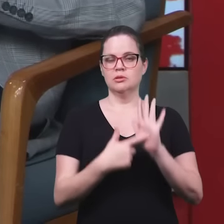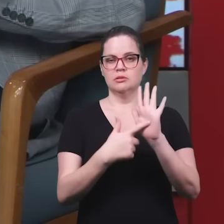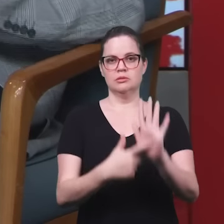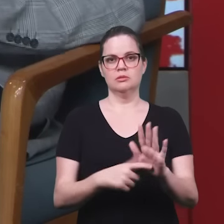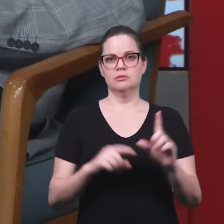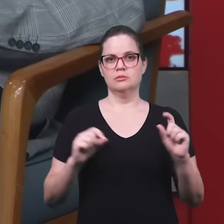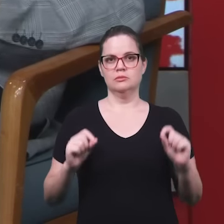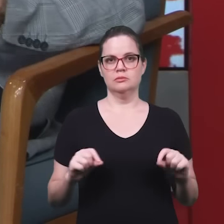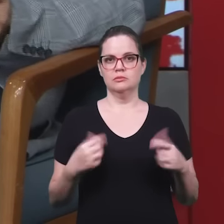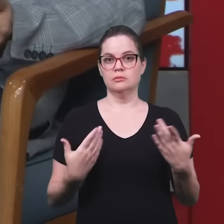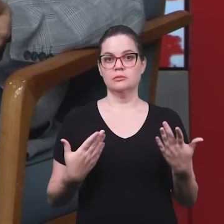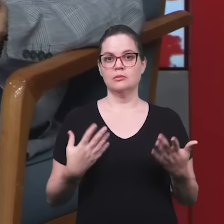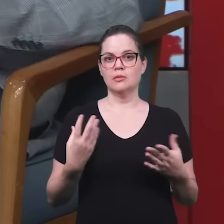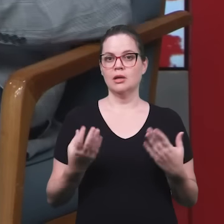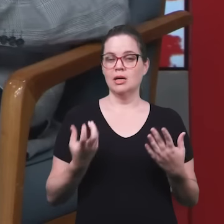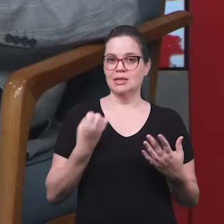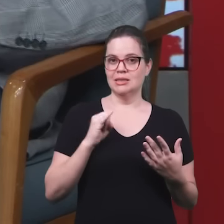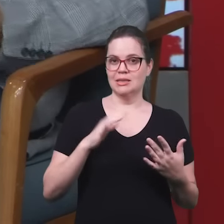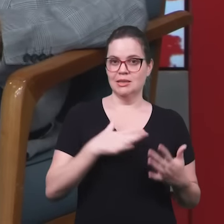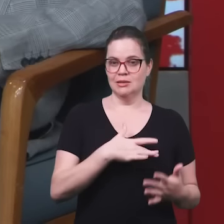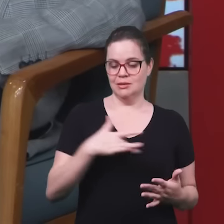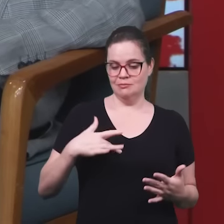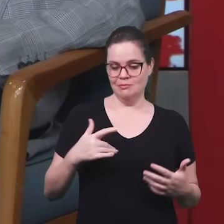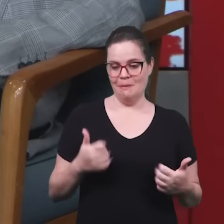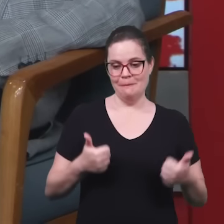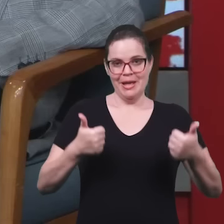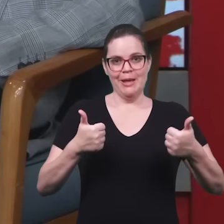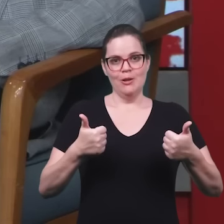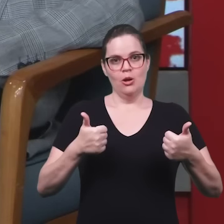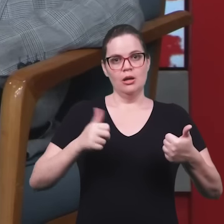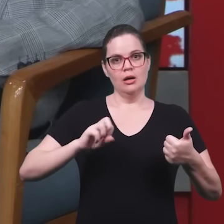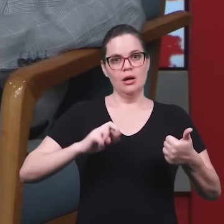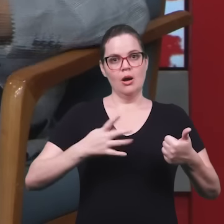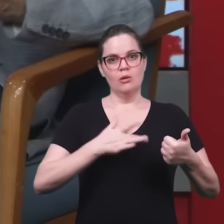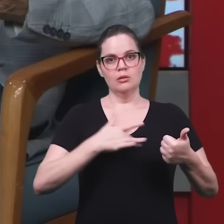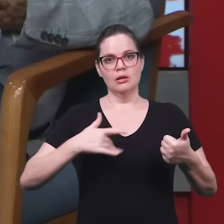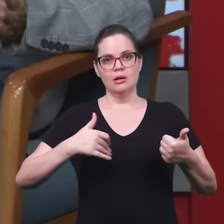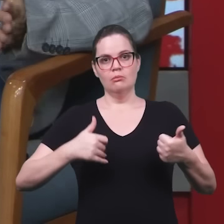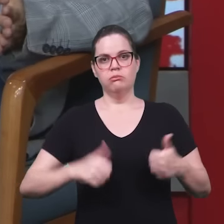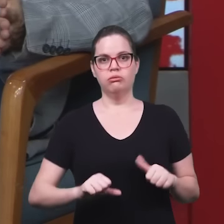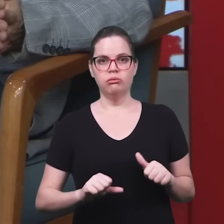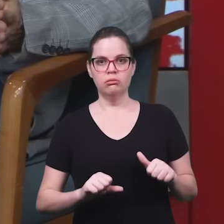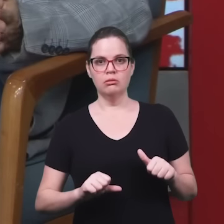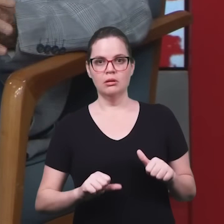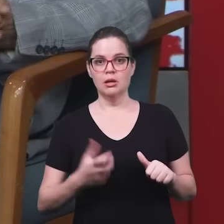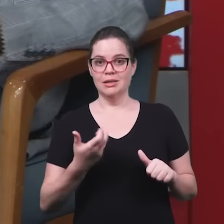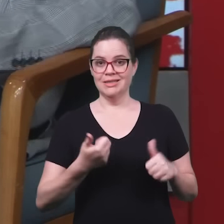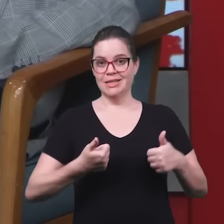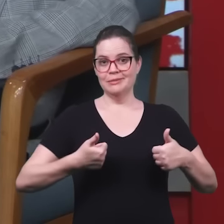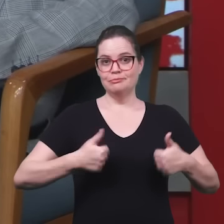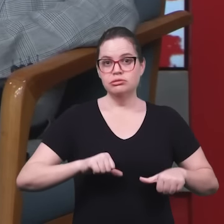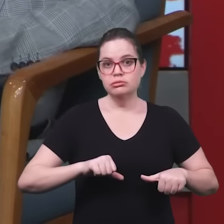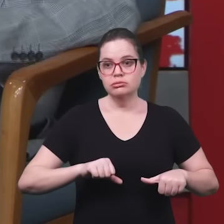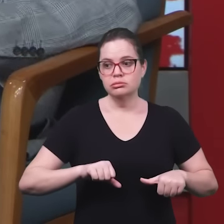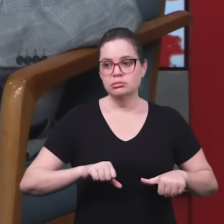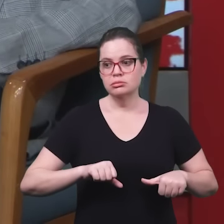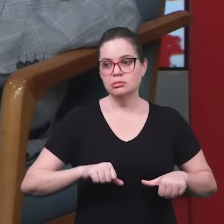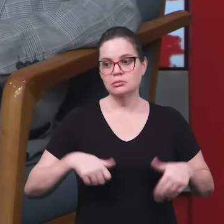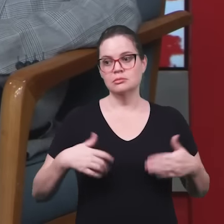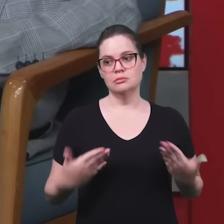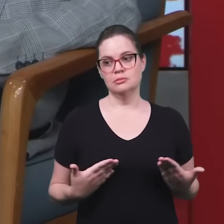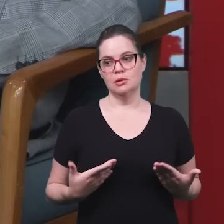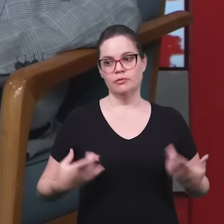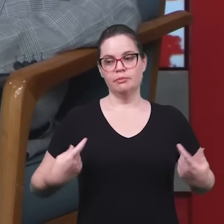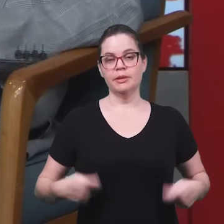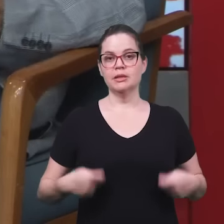mostrando a melhora ou a piora do quadro. Se a piora do quadro, você tem